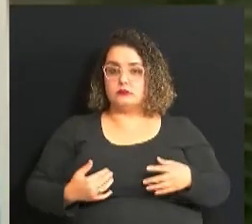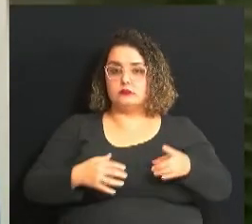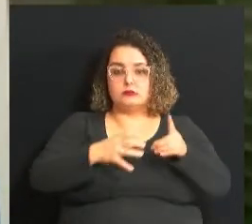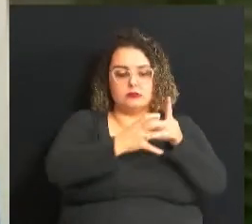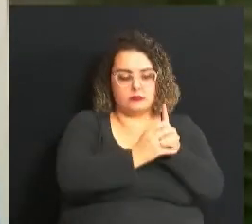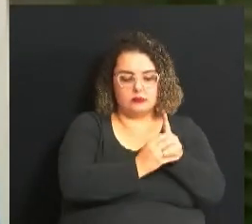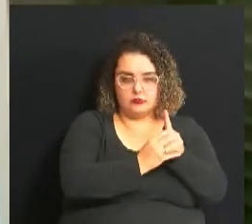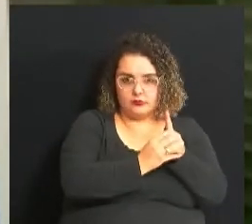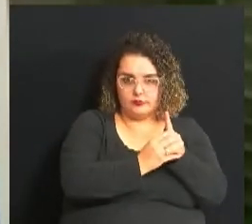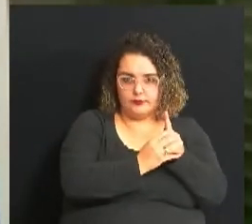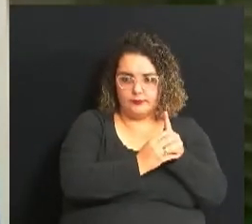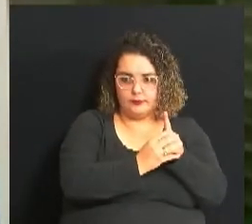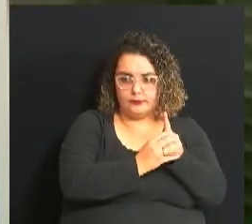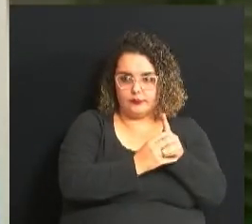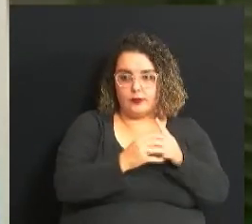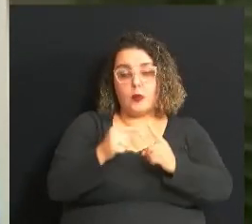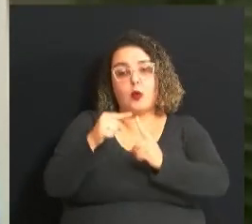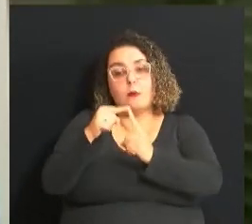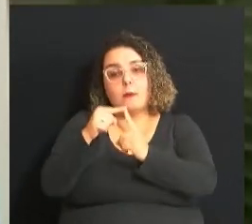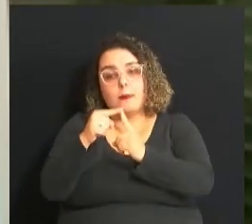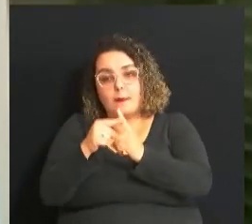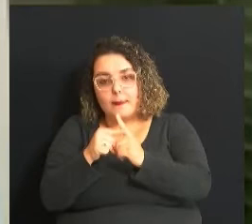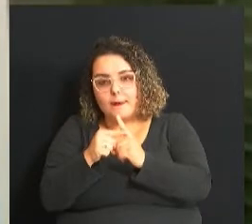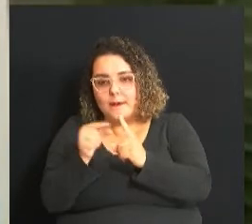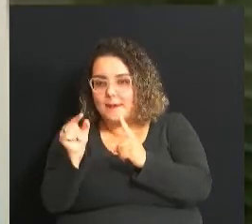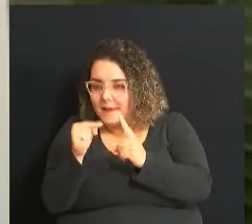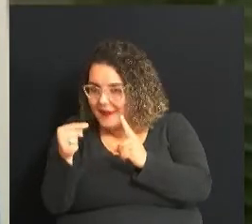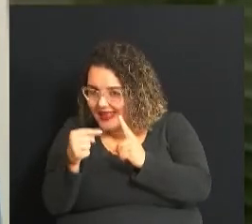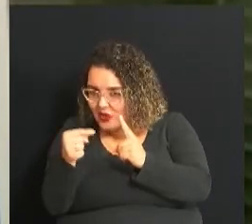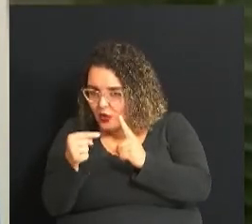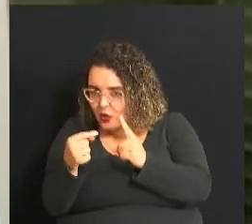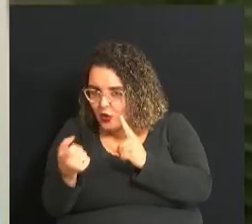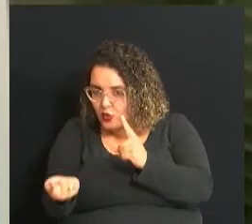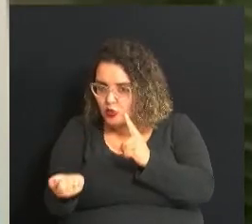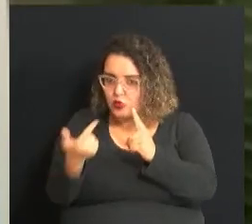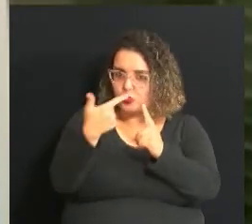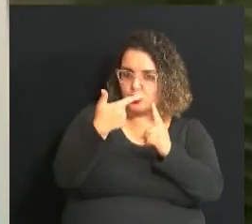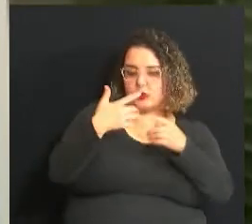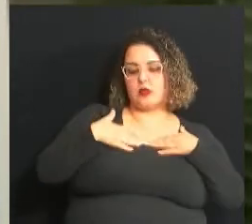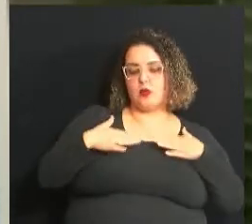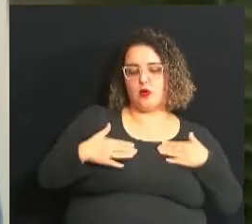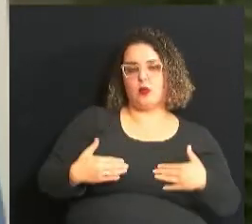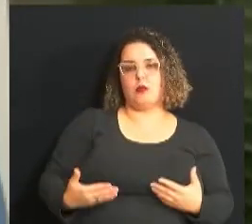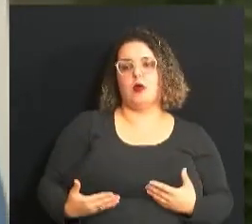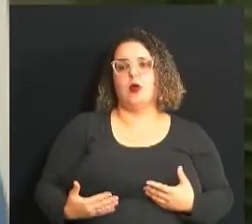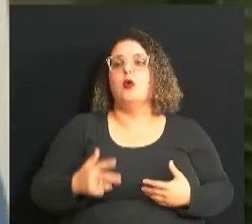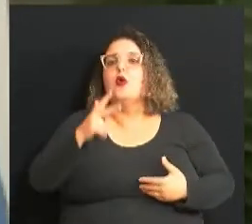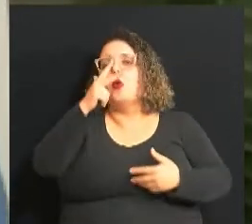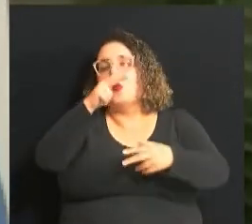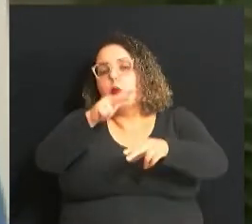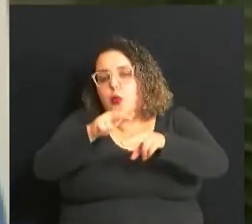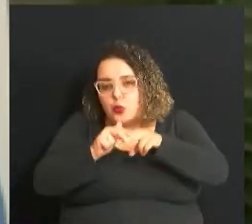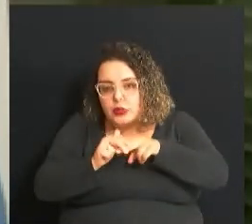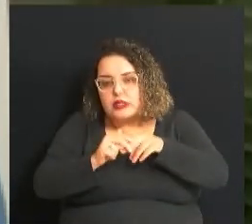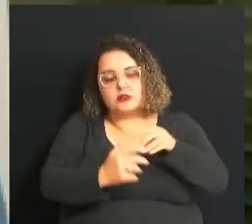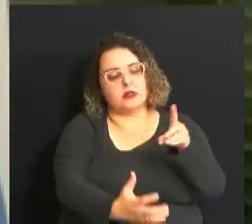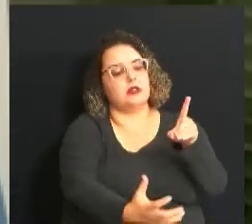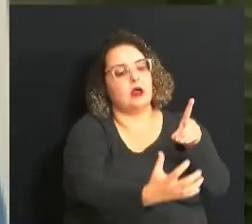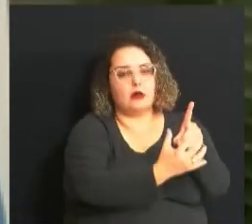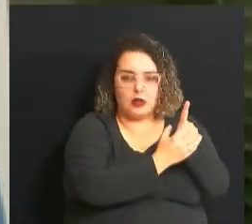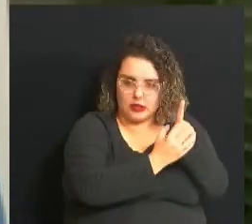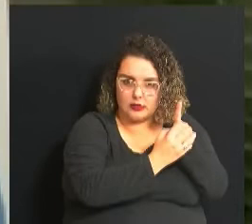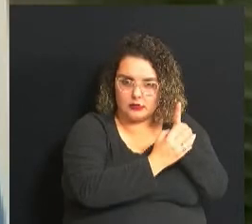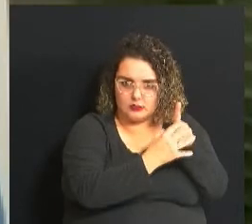testículo tem que ter uma temperatura menor do que o organismo. Por isso que ele está no saco próprio. Então, o testículo precisa,